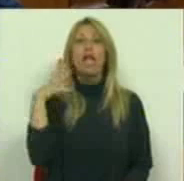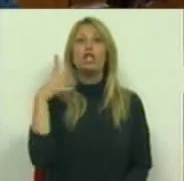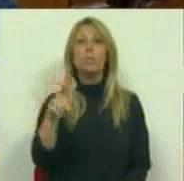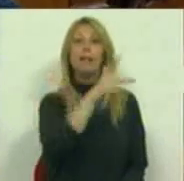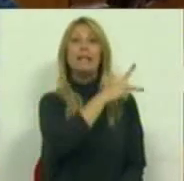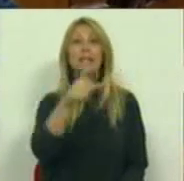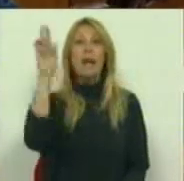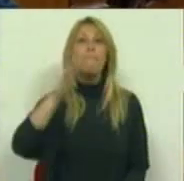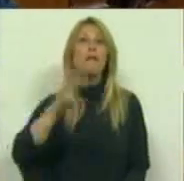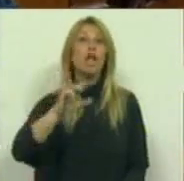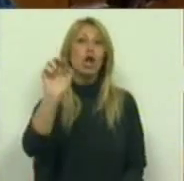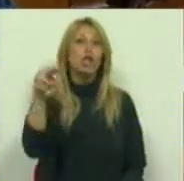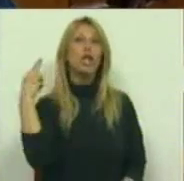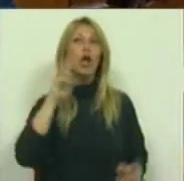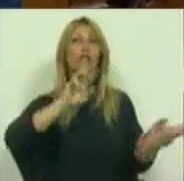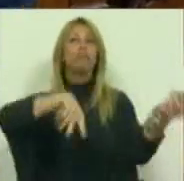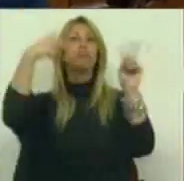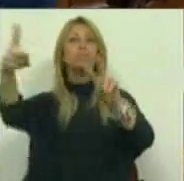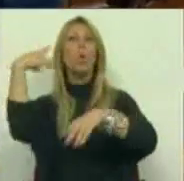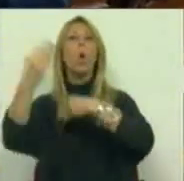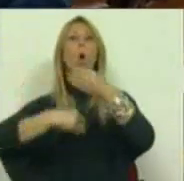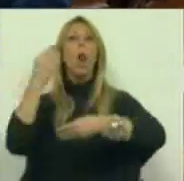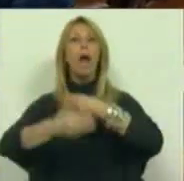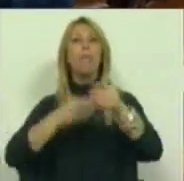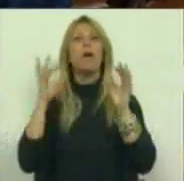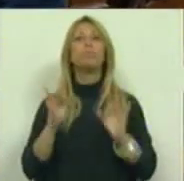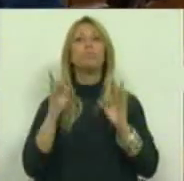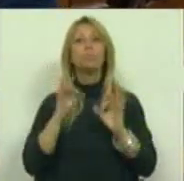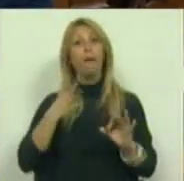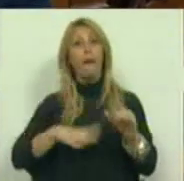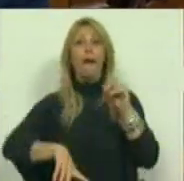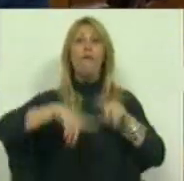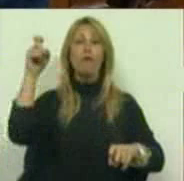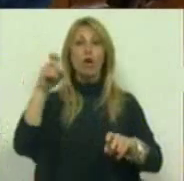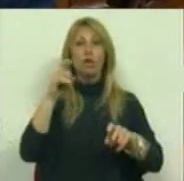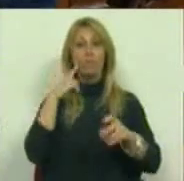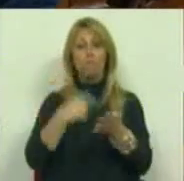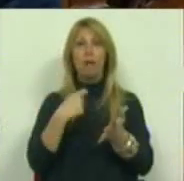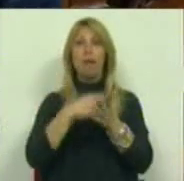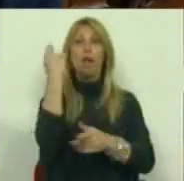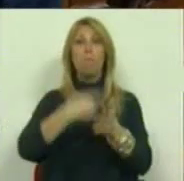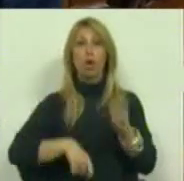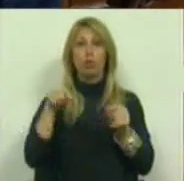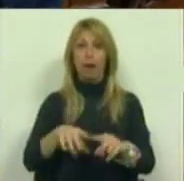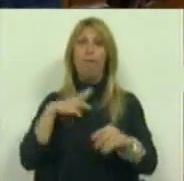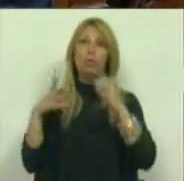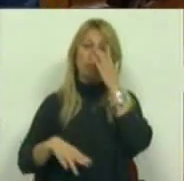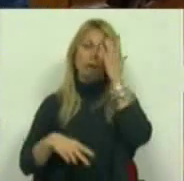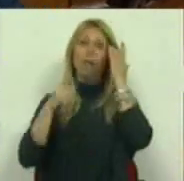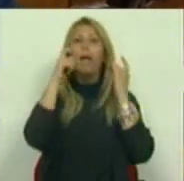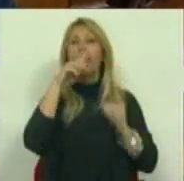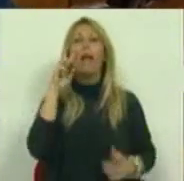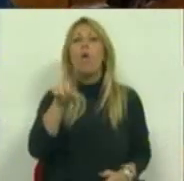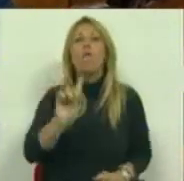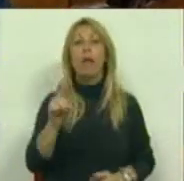6.100 milhões de euros para a Holanda, exatamente para fugir ao pagamento de impostos em Portugal. E quem não vê isto, quem não